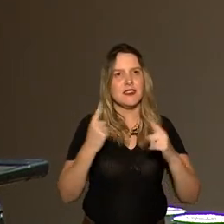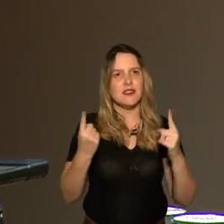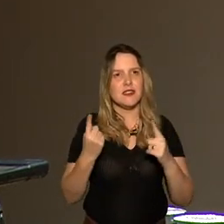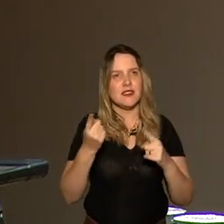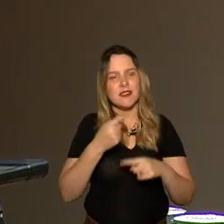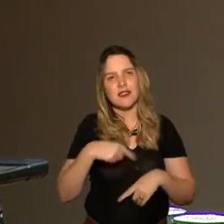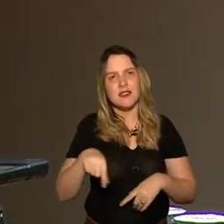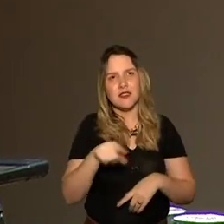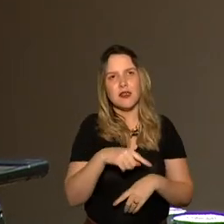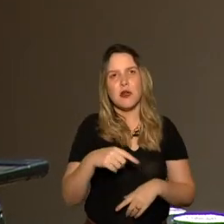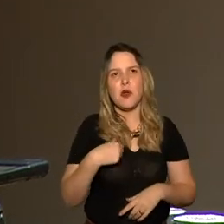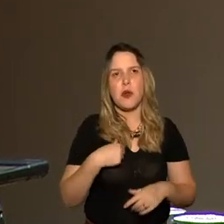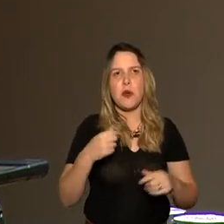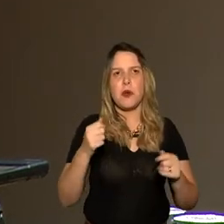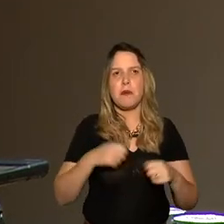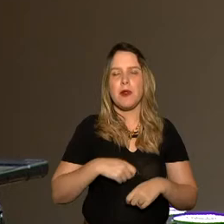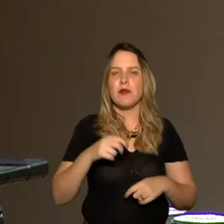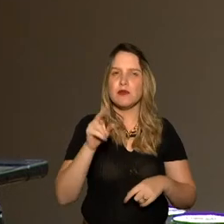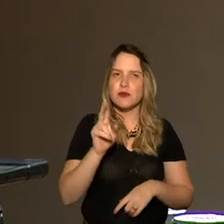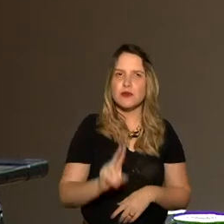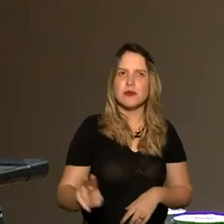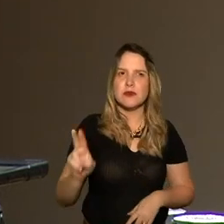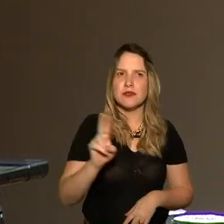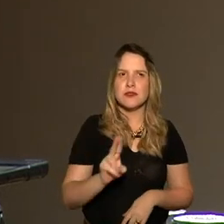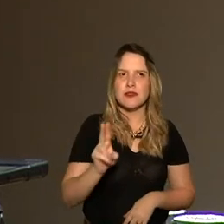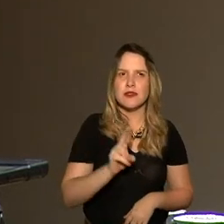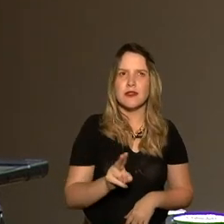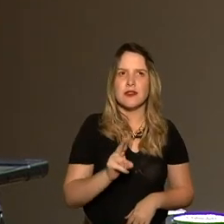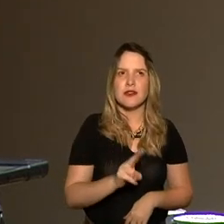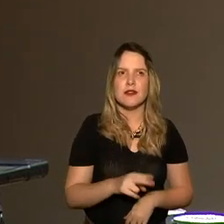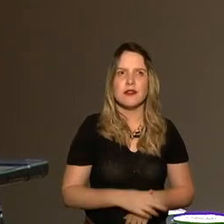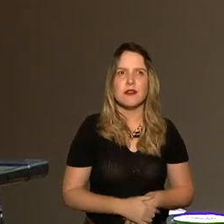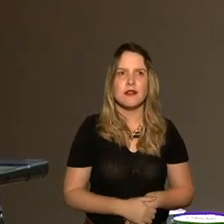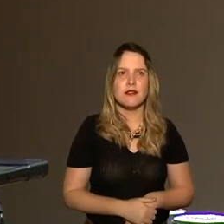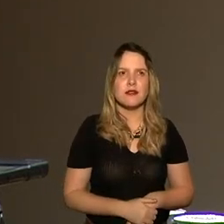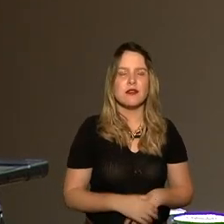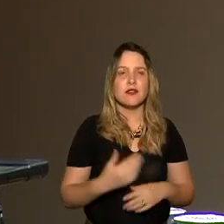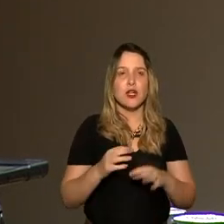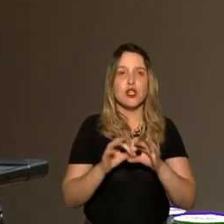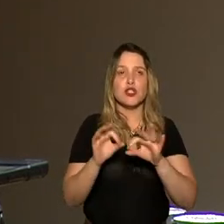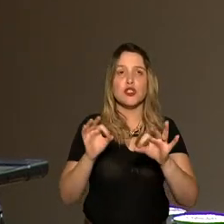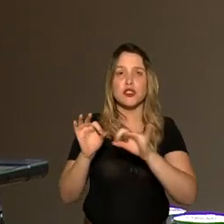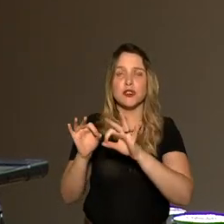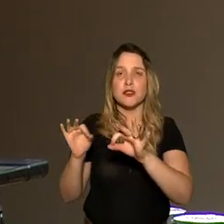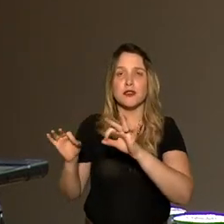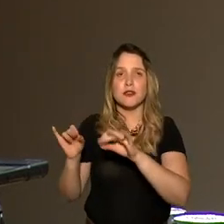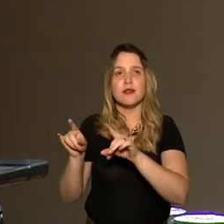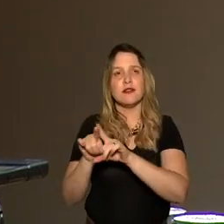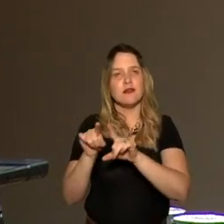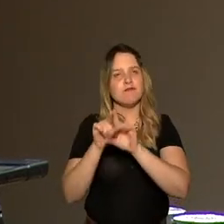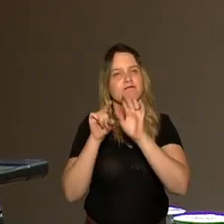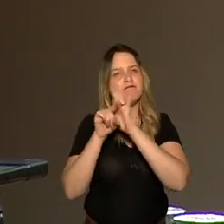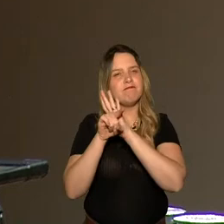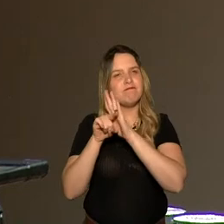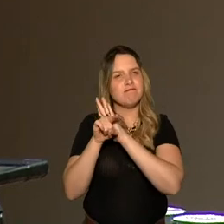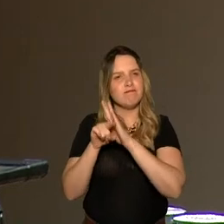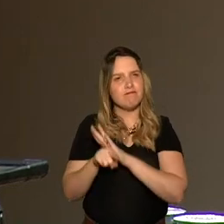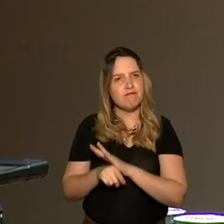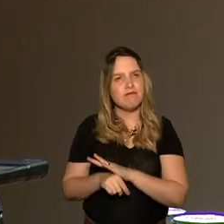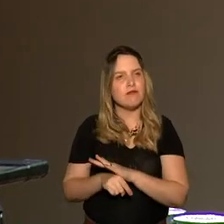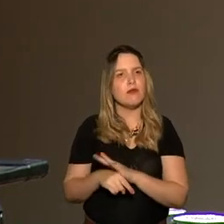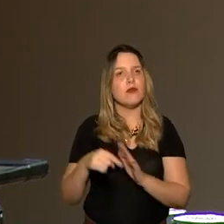jornalista cultural também o que mostrar né é diante de tantas opções que a gente tem e